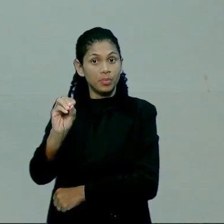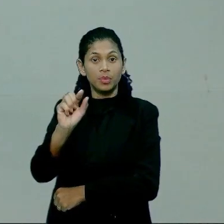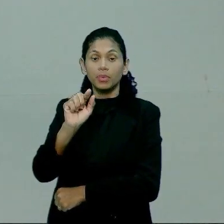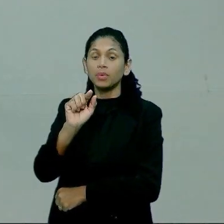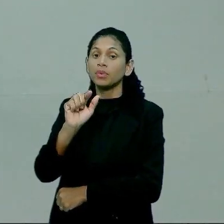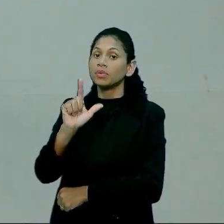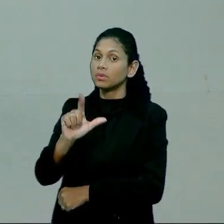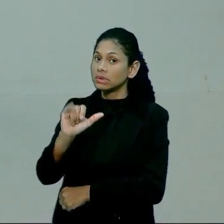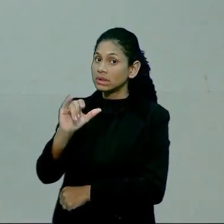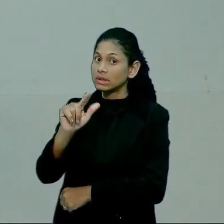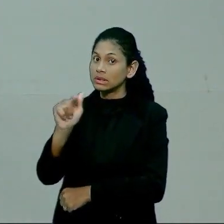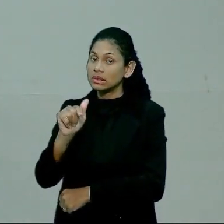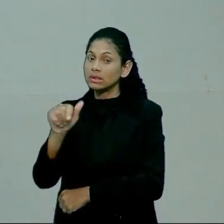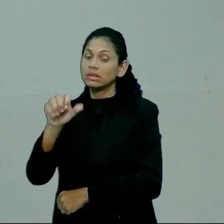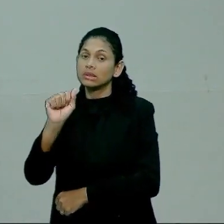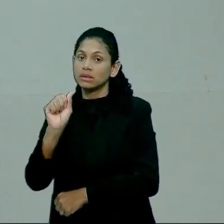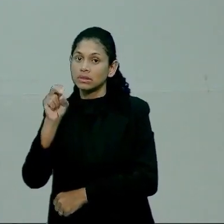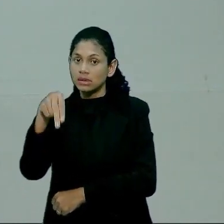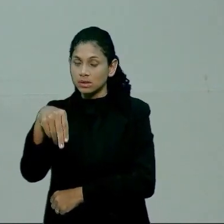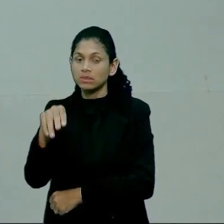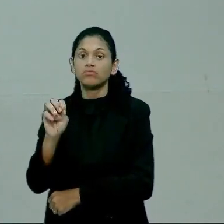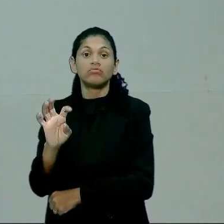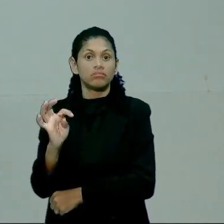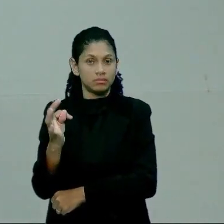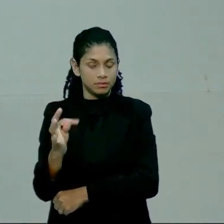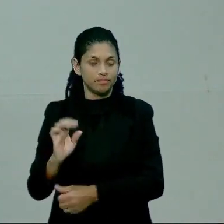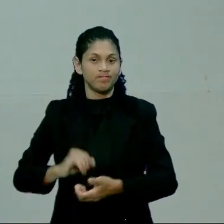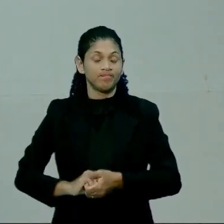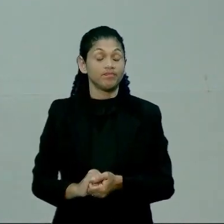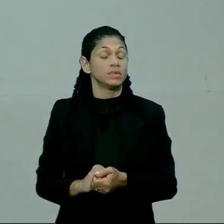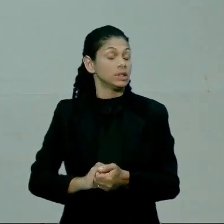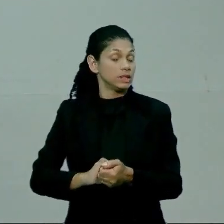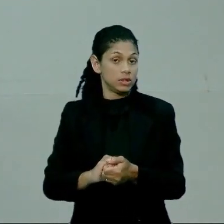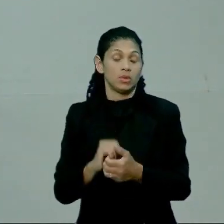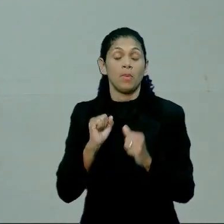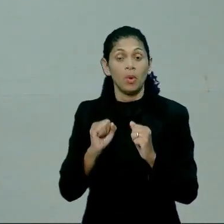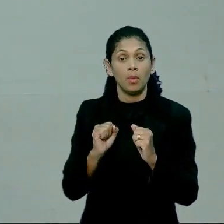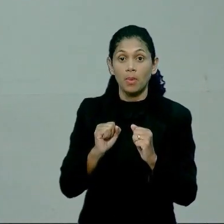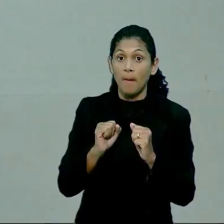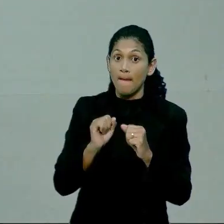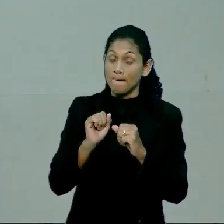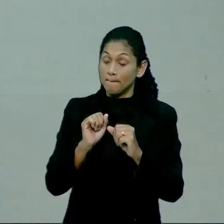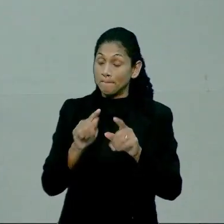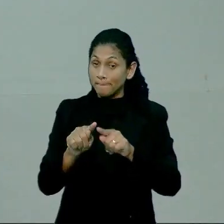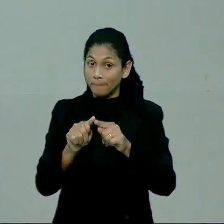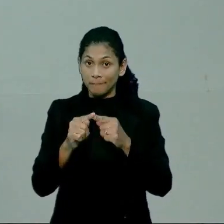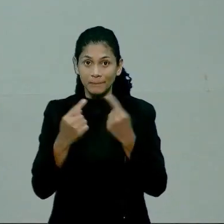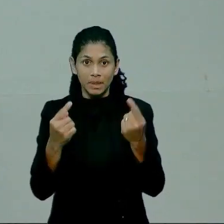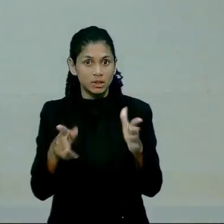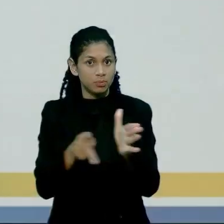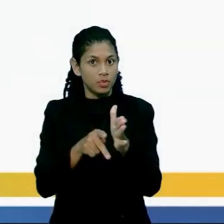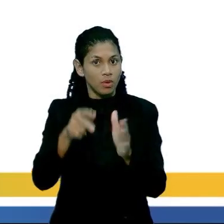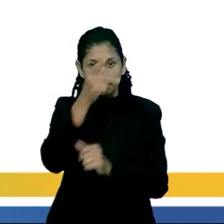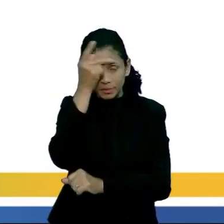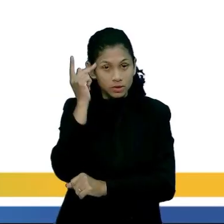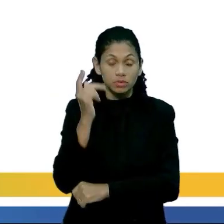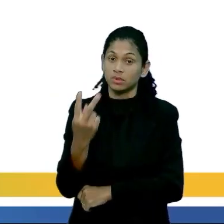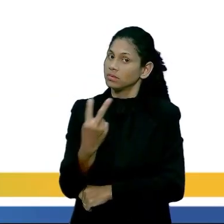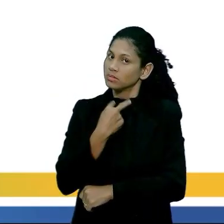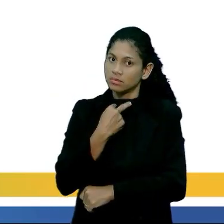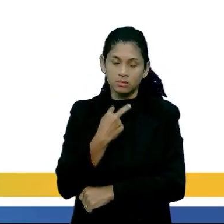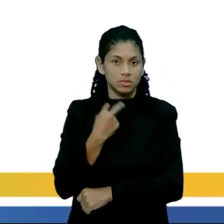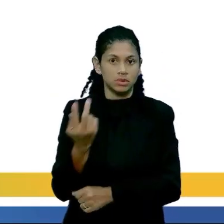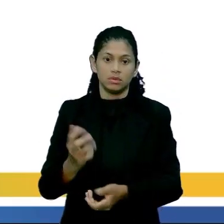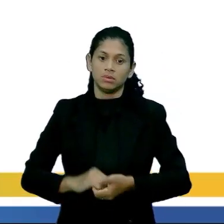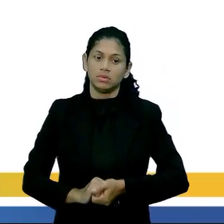está ausente dessas vitaminas, porque não é a necessidade. Se você coloca uma coisa que não precisa, você está, né, de forma anabolizante, isso é